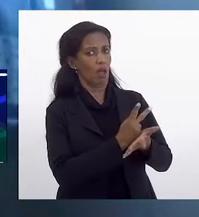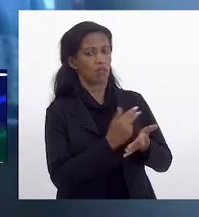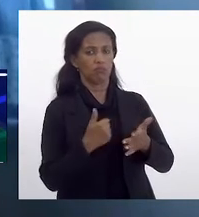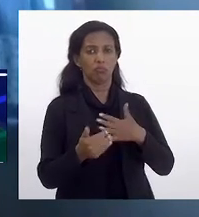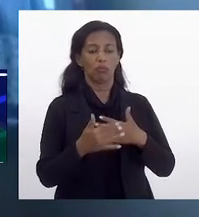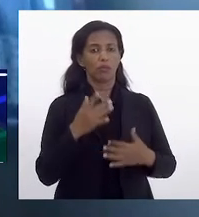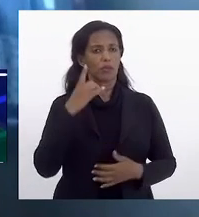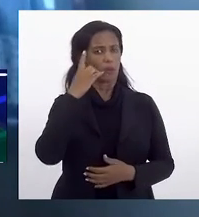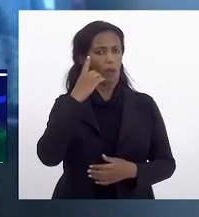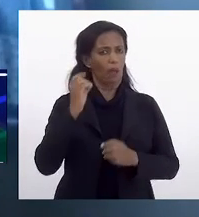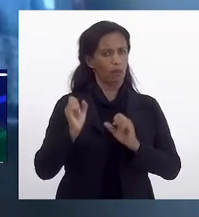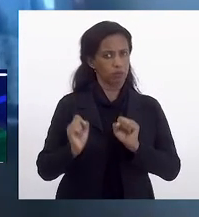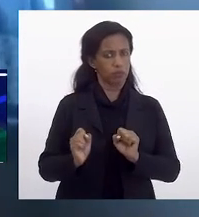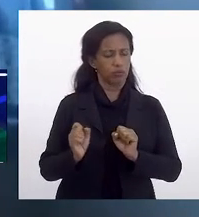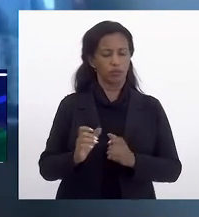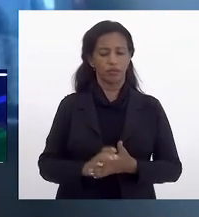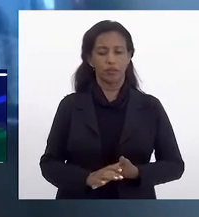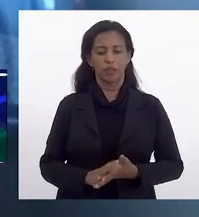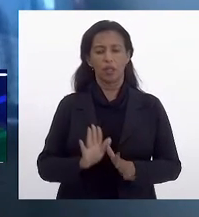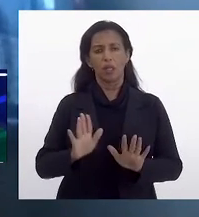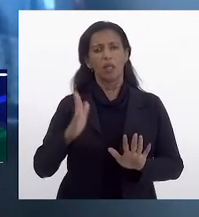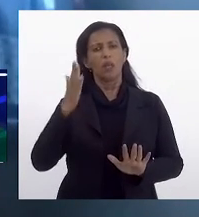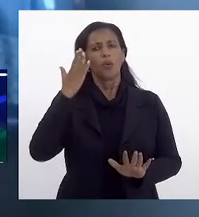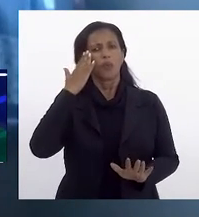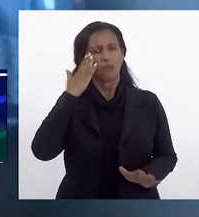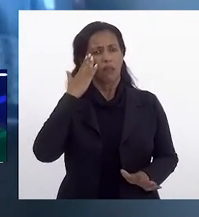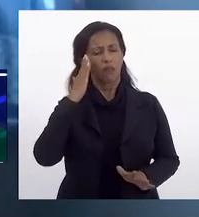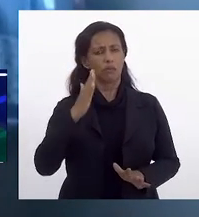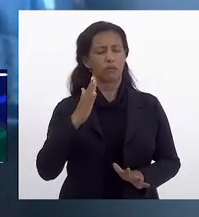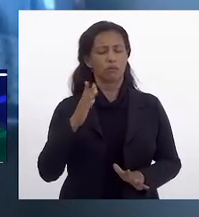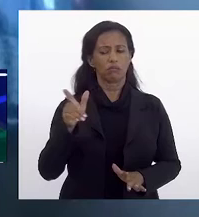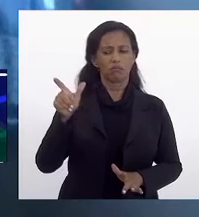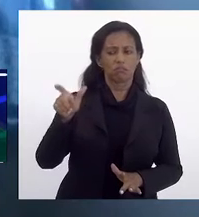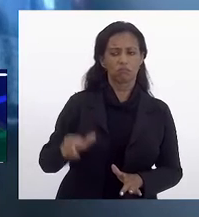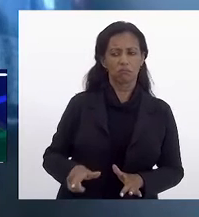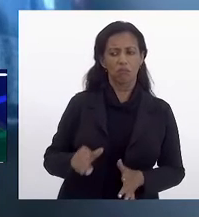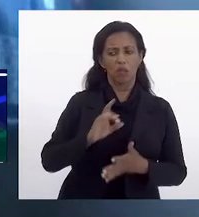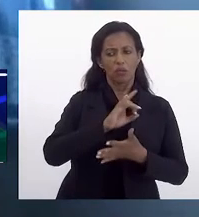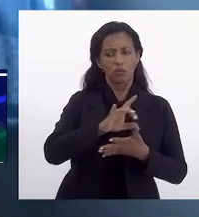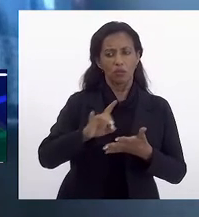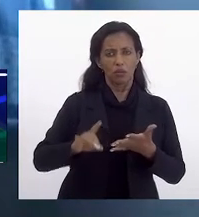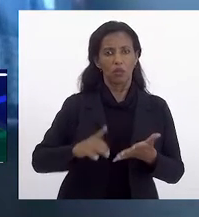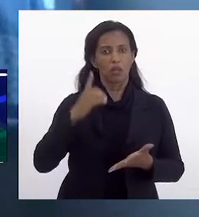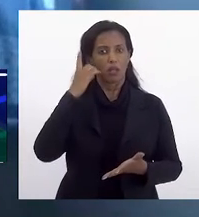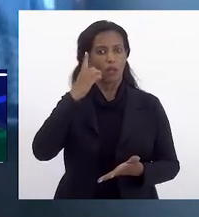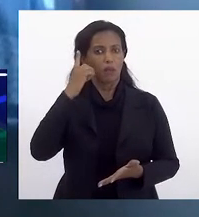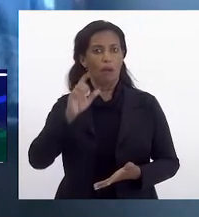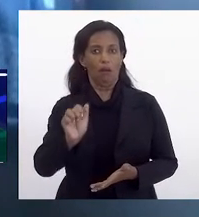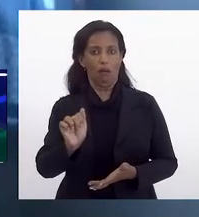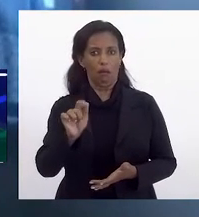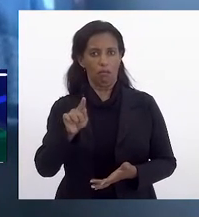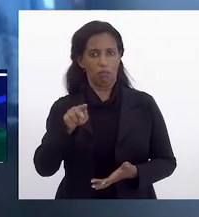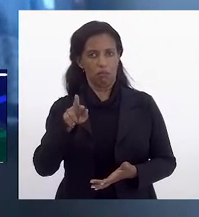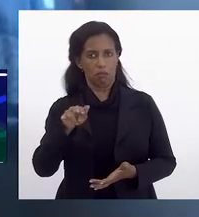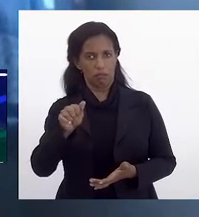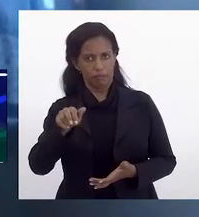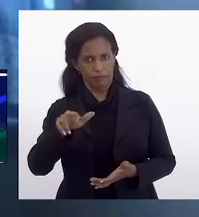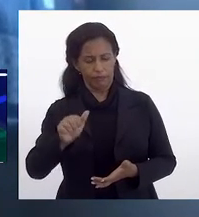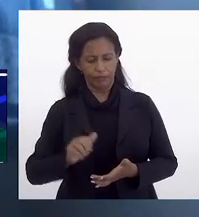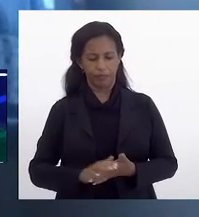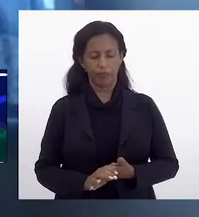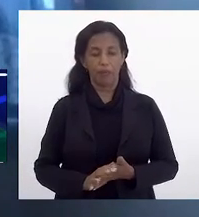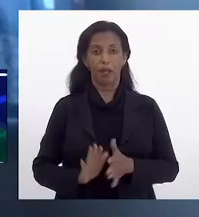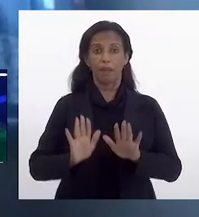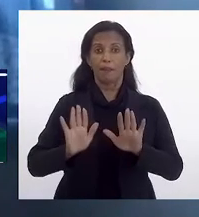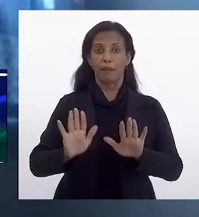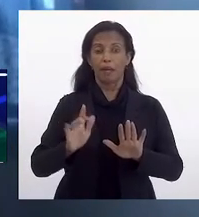poderia fazer isso. Eu entendo as ponderações da deputada Adriana Baltazar,